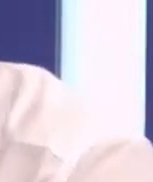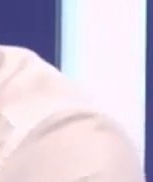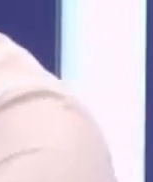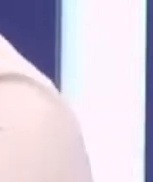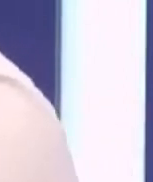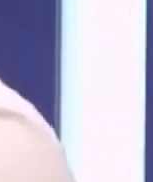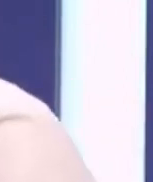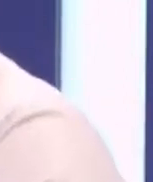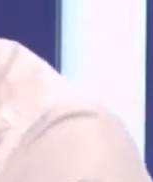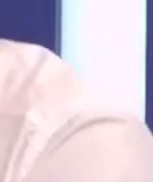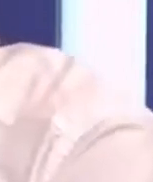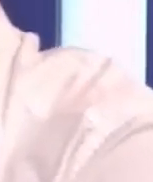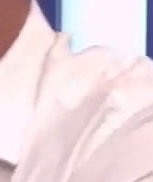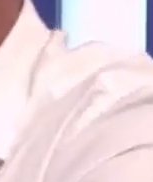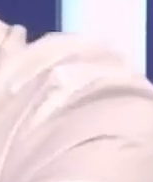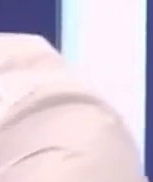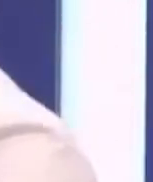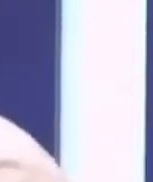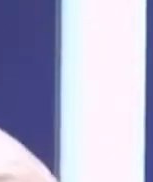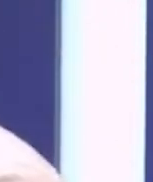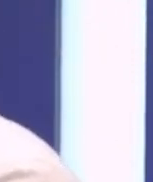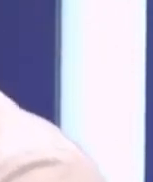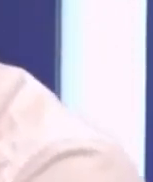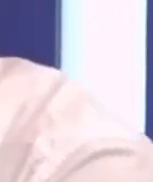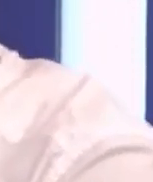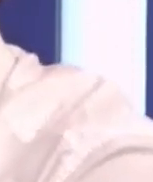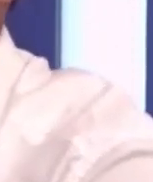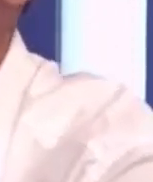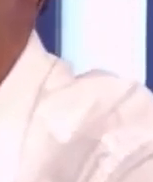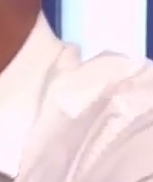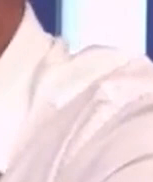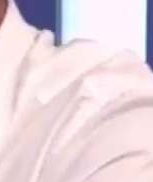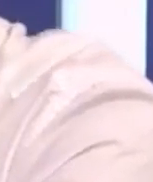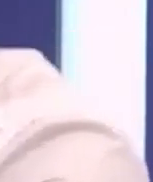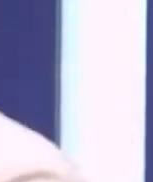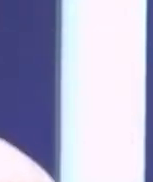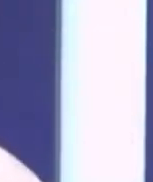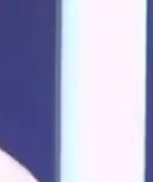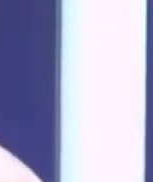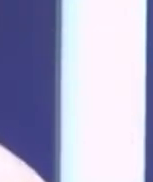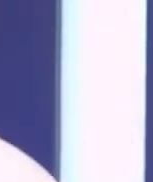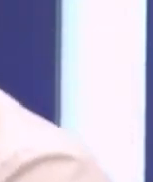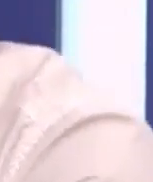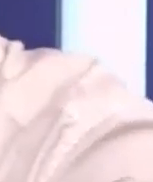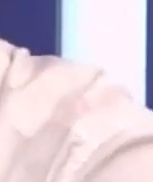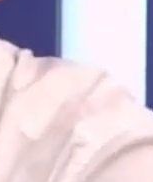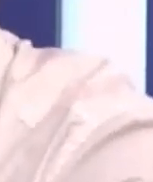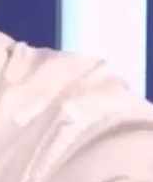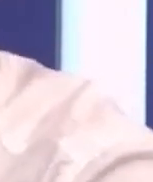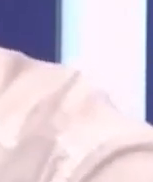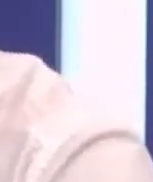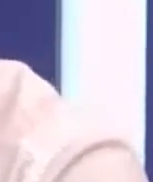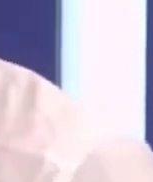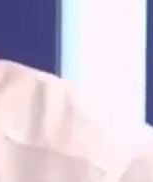e não condiz com o que ele fez. Um processo em sigilo, um processo que manda tirar com urgência sem direito de defesa e um